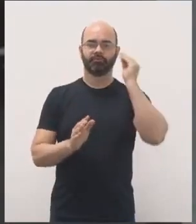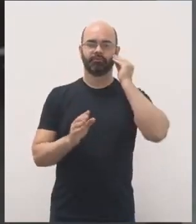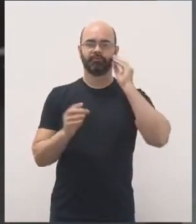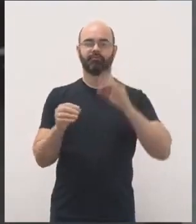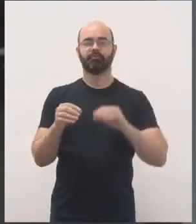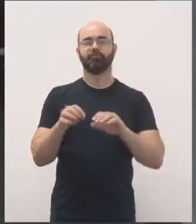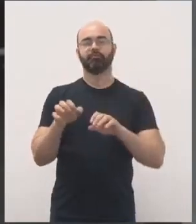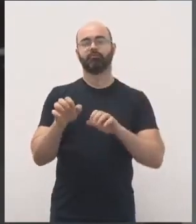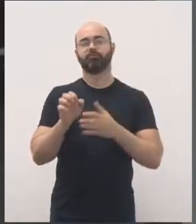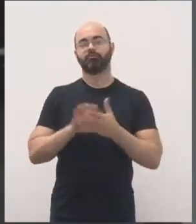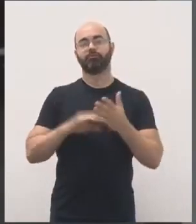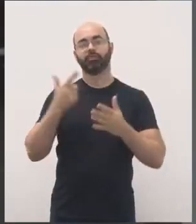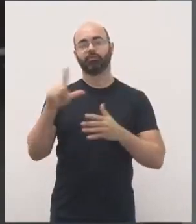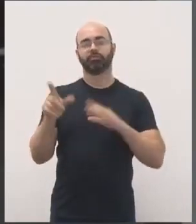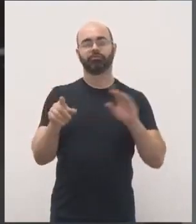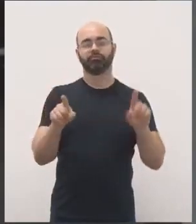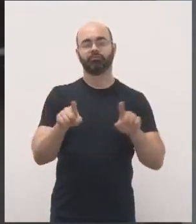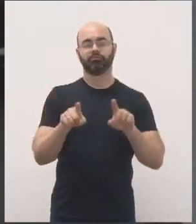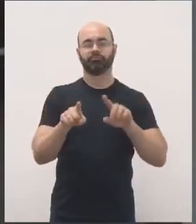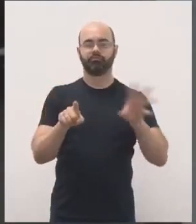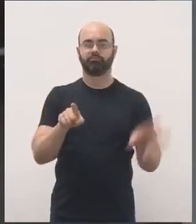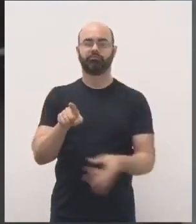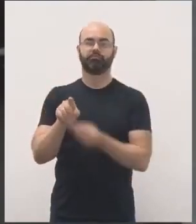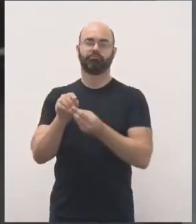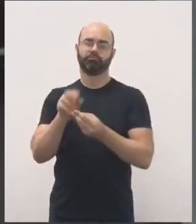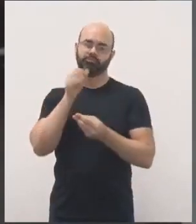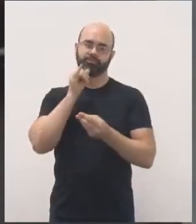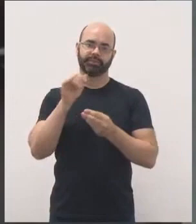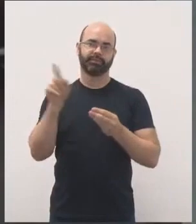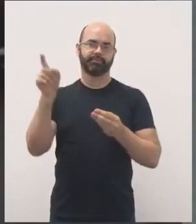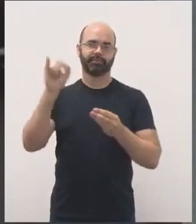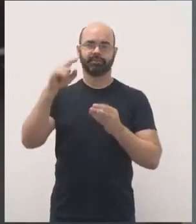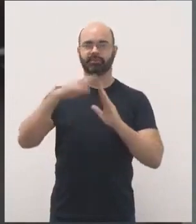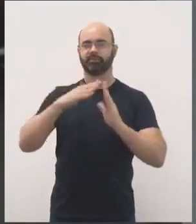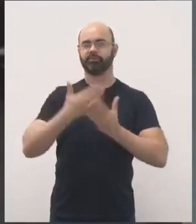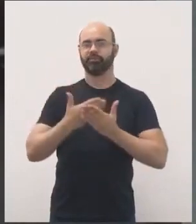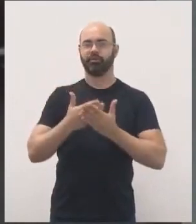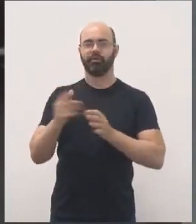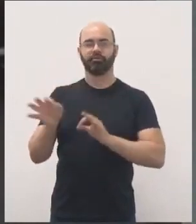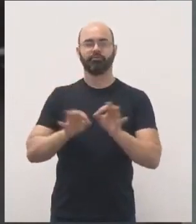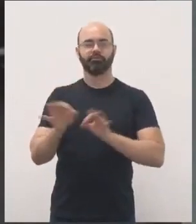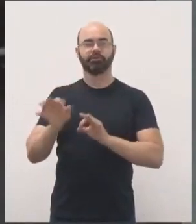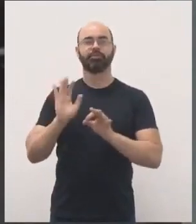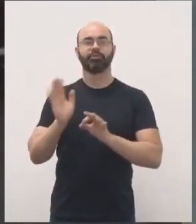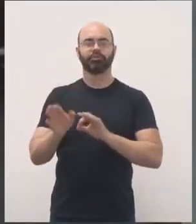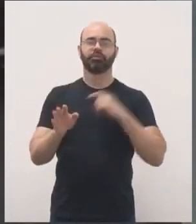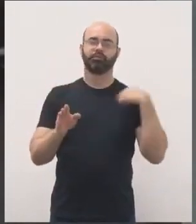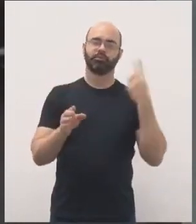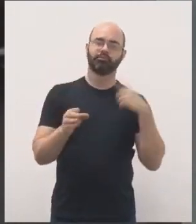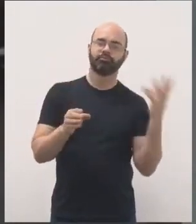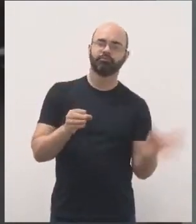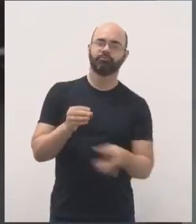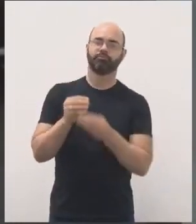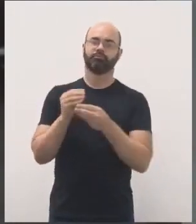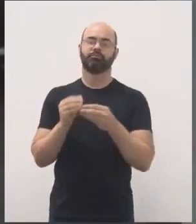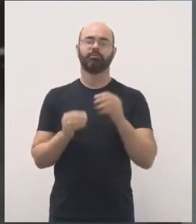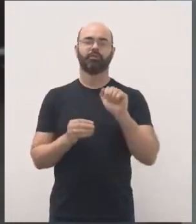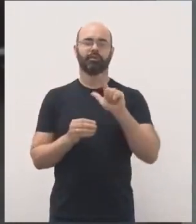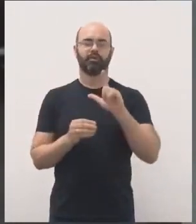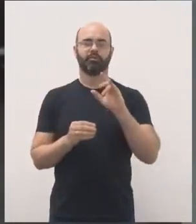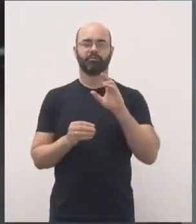somar a outras, né, que já estavam pensadas na escola, e aí a Alcione daqui a pouco explica detalhadamente,